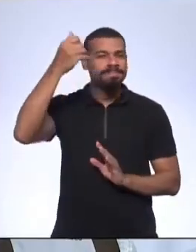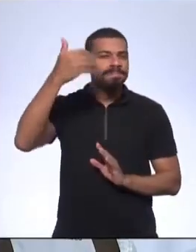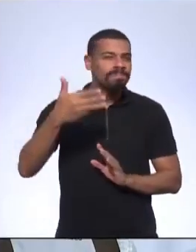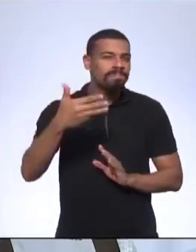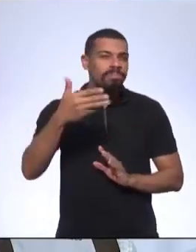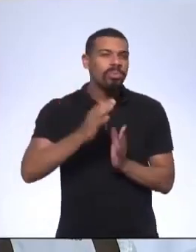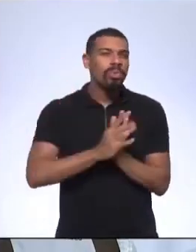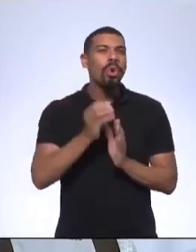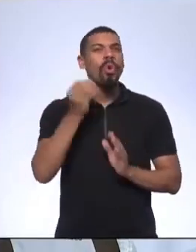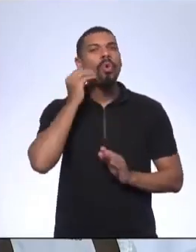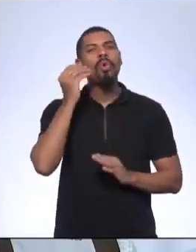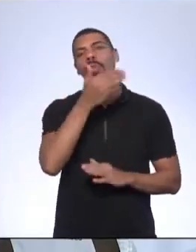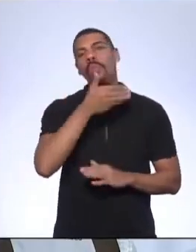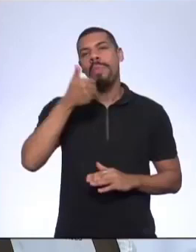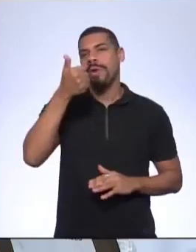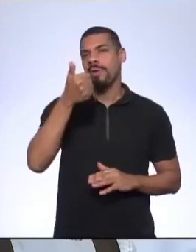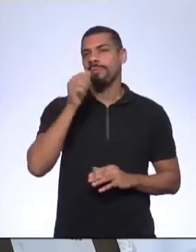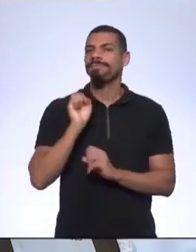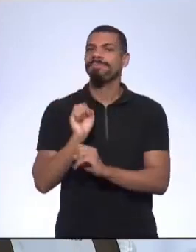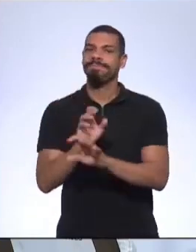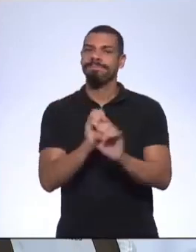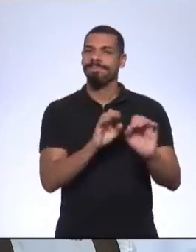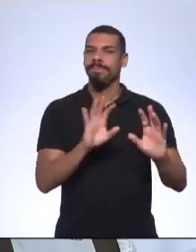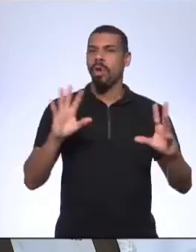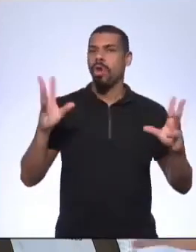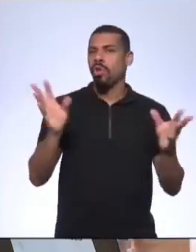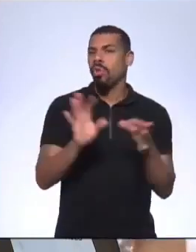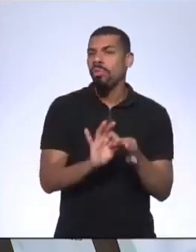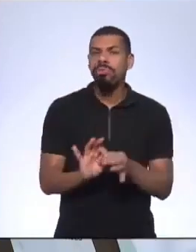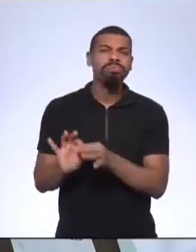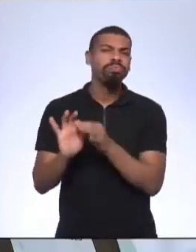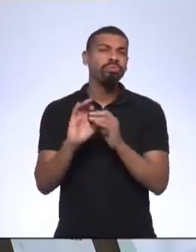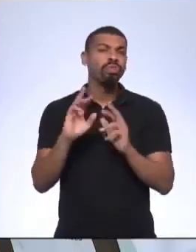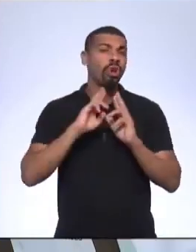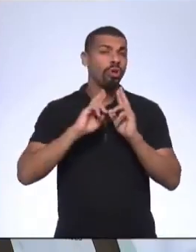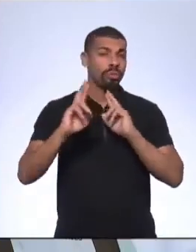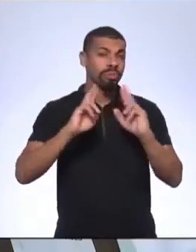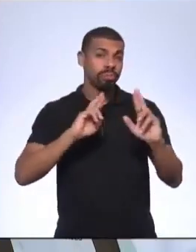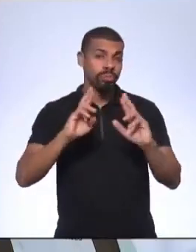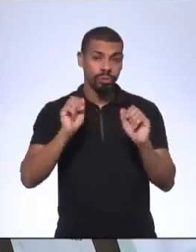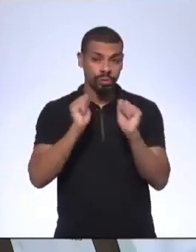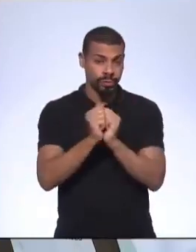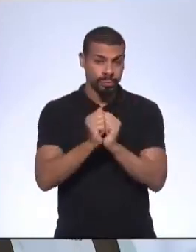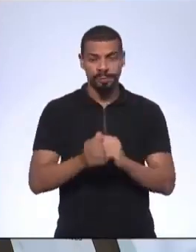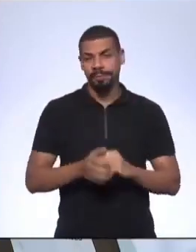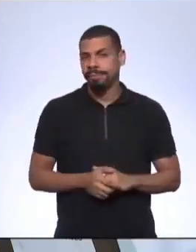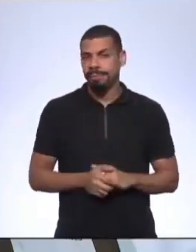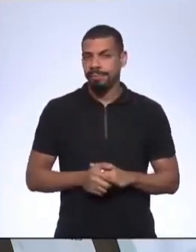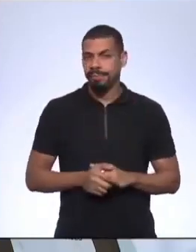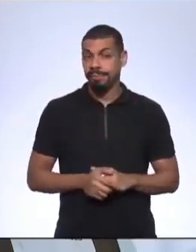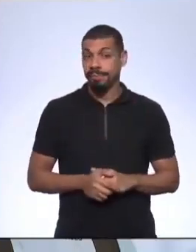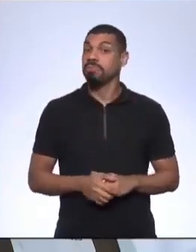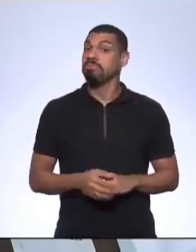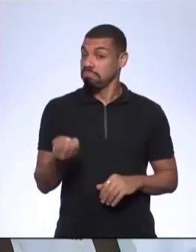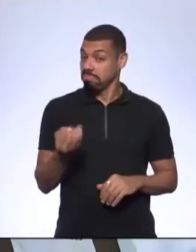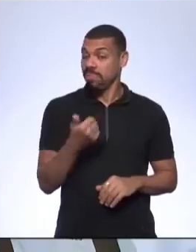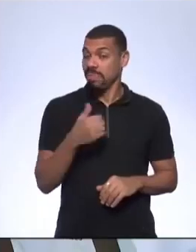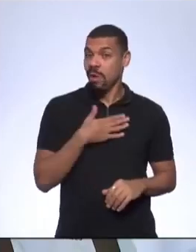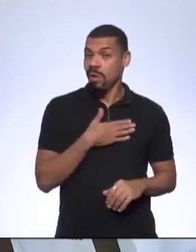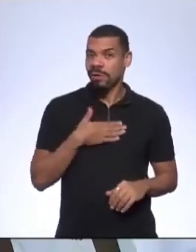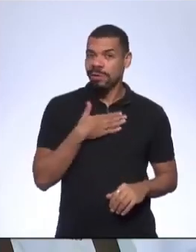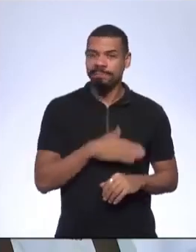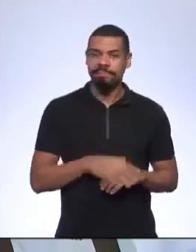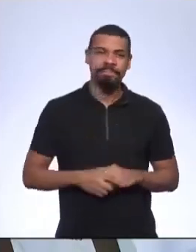fazer o melhor aqui para vocês, juntando todas essas coisas que vocês colocaram, todas extremamente relevantes e fantásticas, gostei